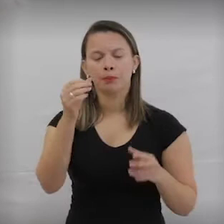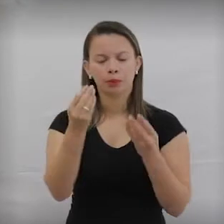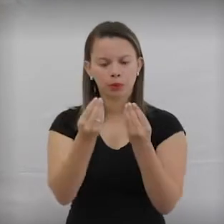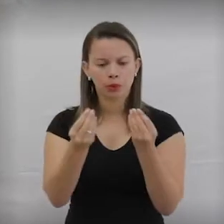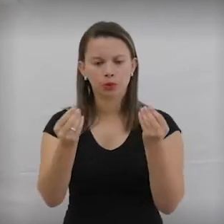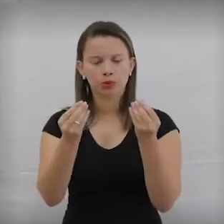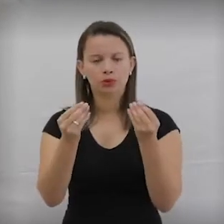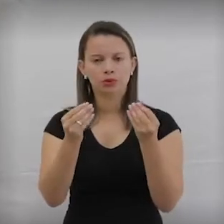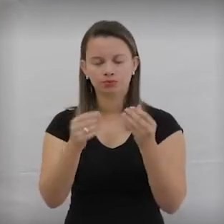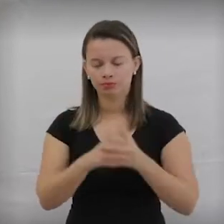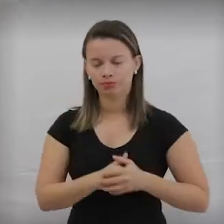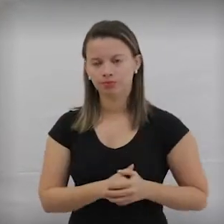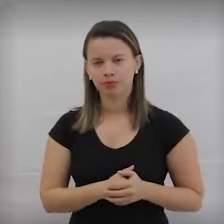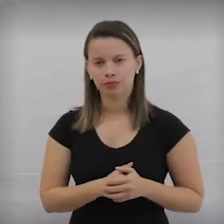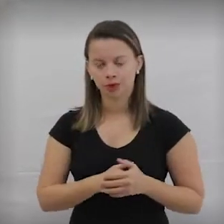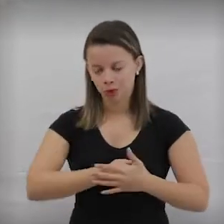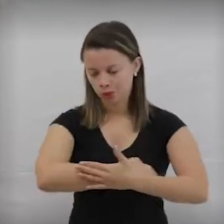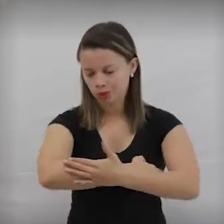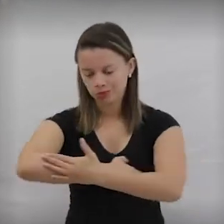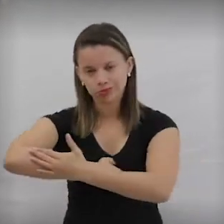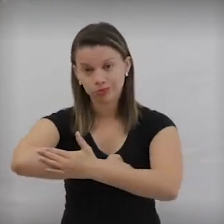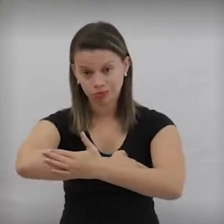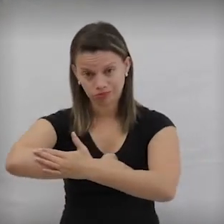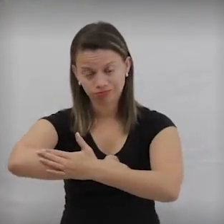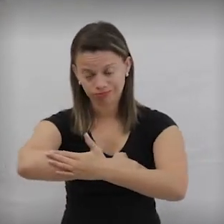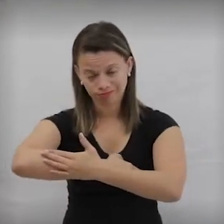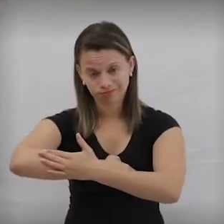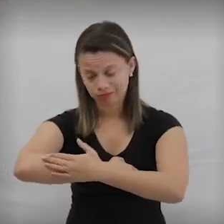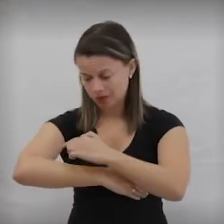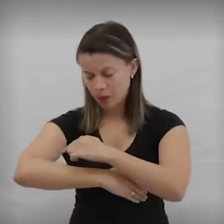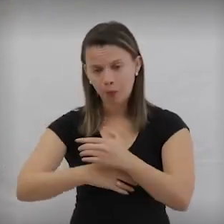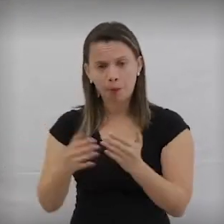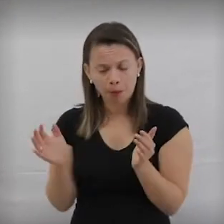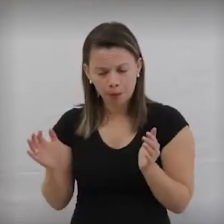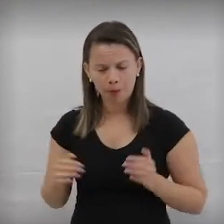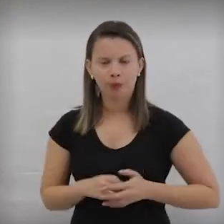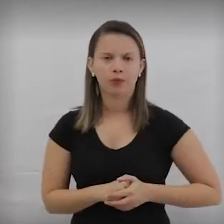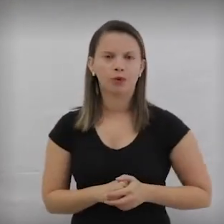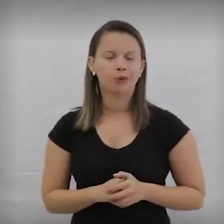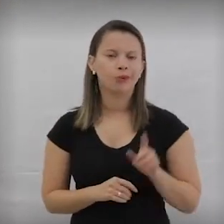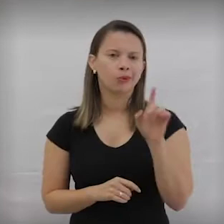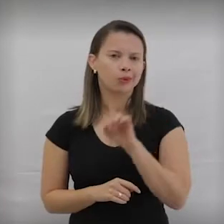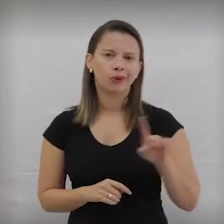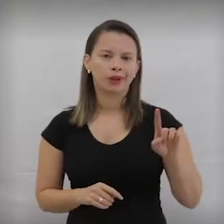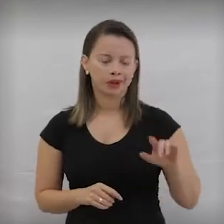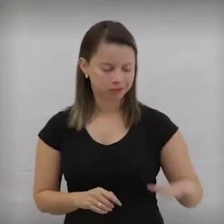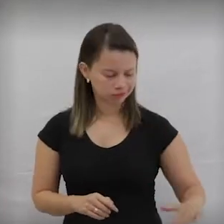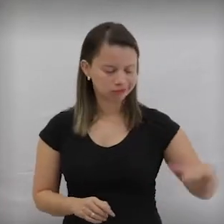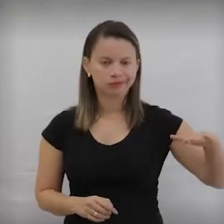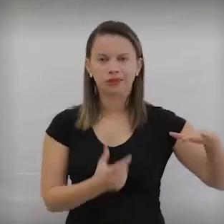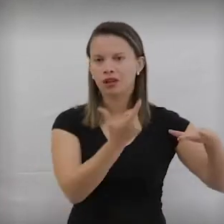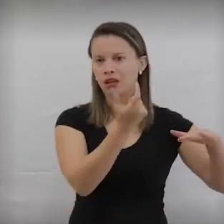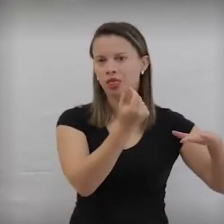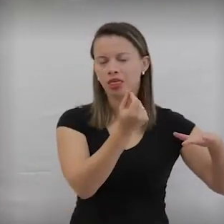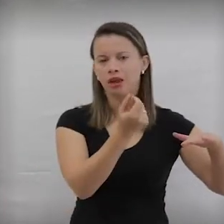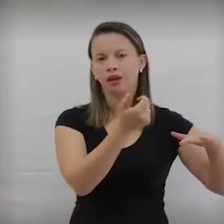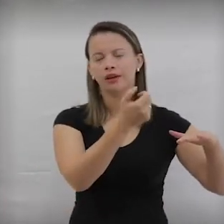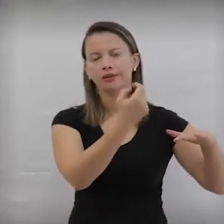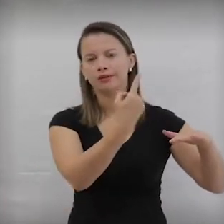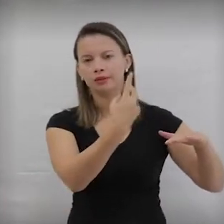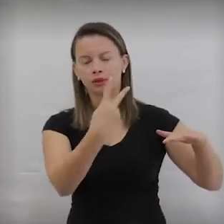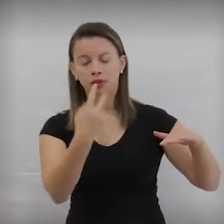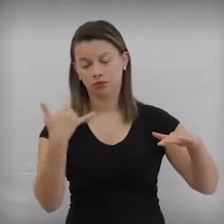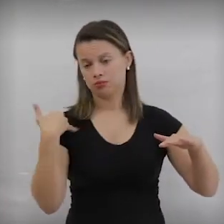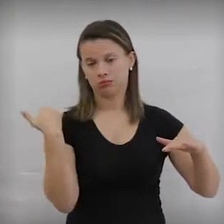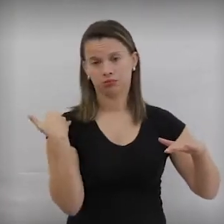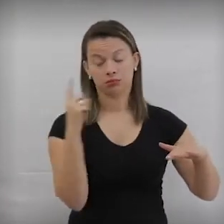de escuta de uma criança. E aí eu estou falando, criança não é a criança só com 10, 12 anos que fala, escreve.